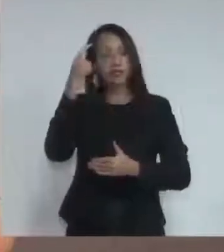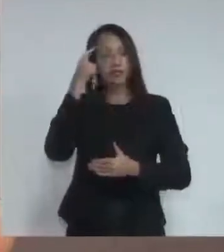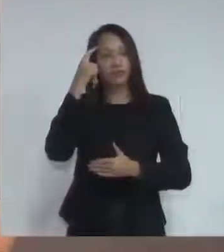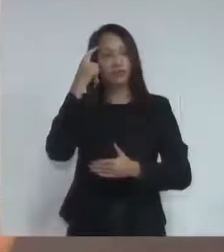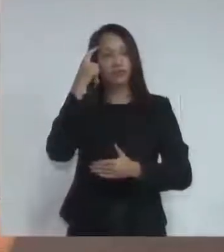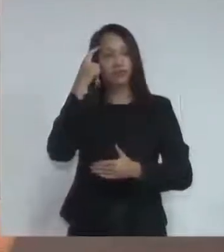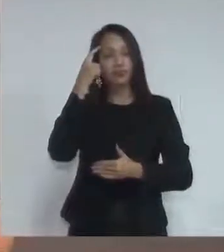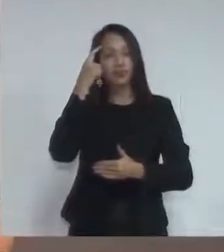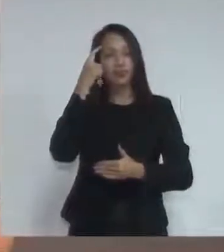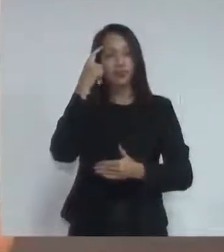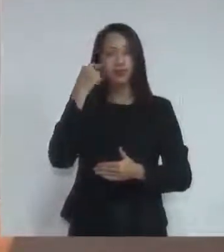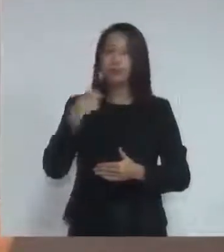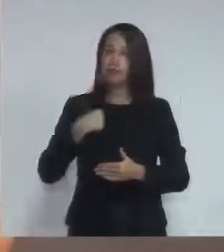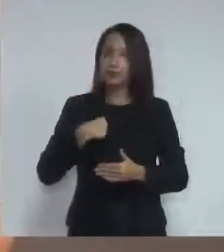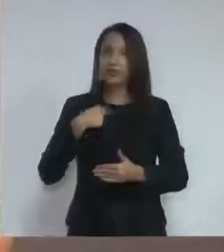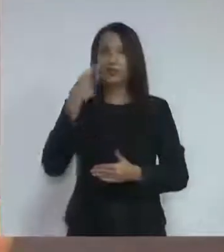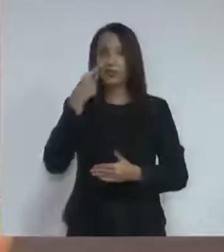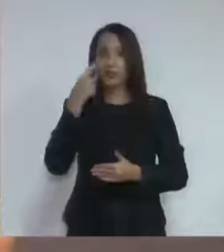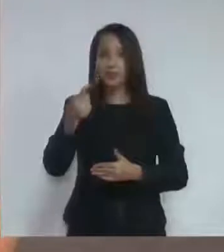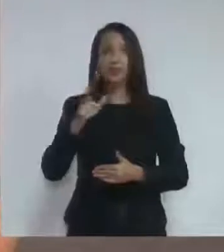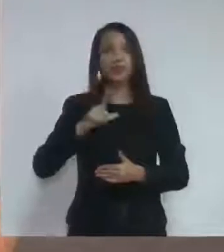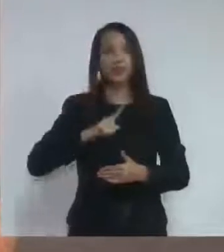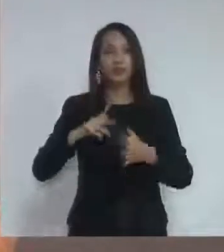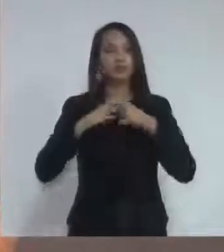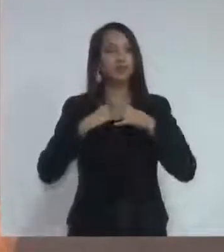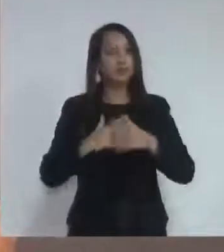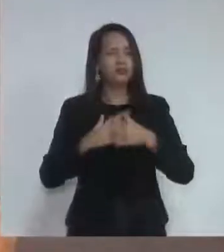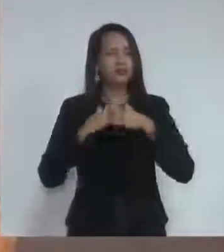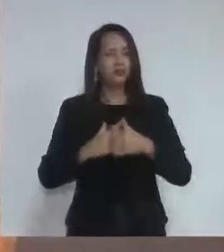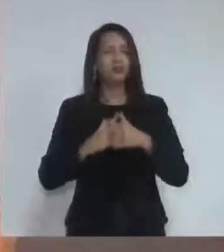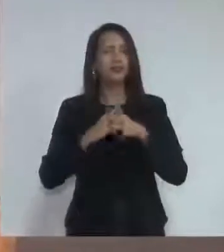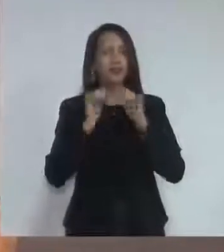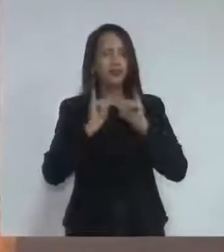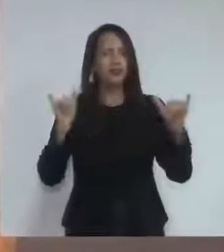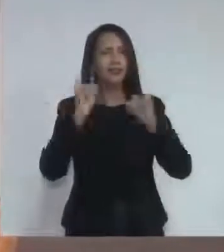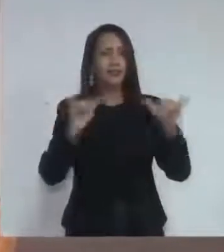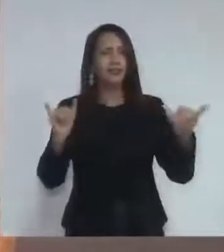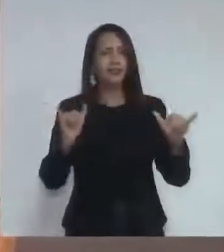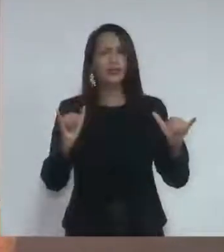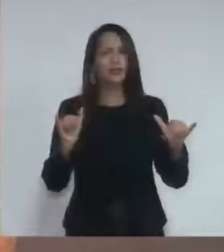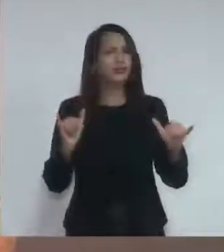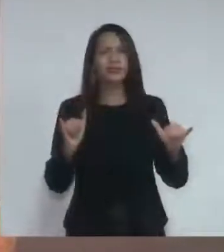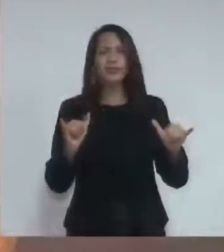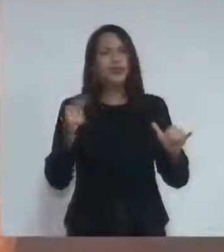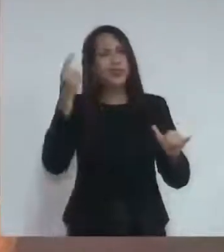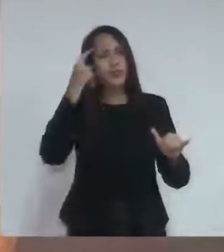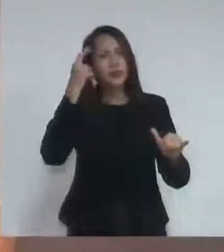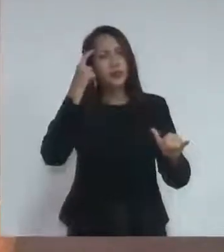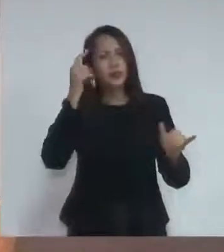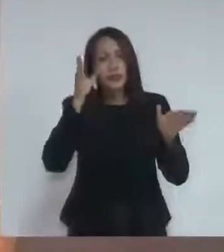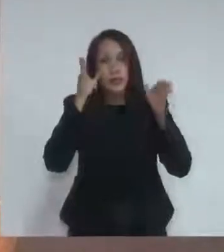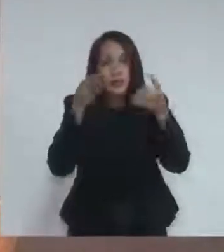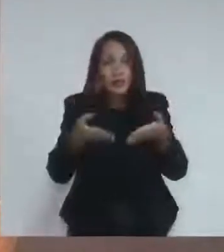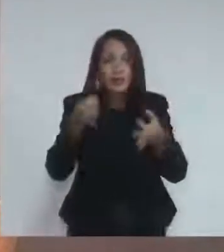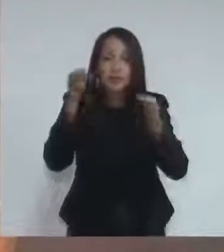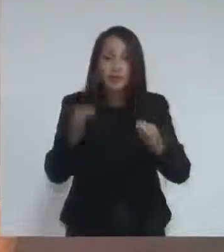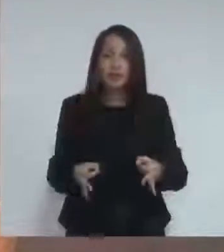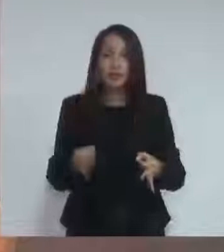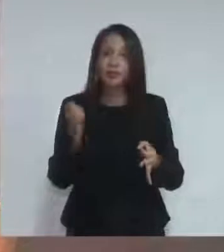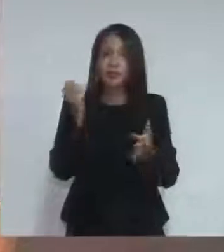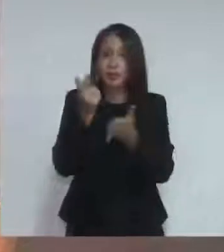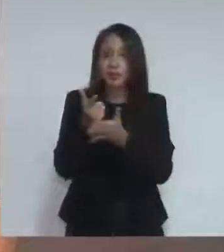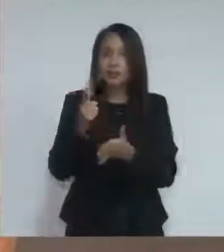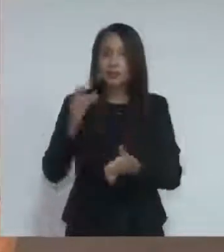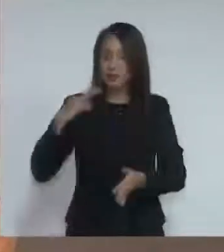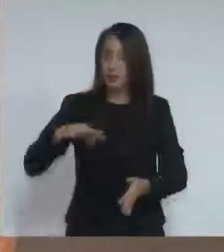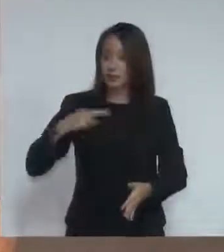gente vê, ou pelo menos eu, quando vejo essa confusão de informação, a gente não está nem atacando o ponto certo. Se está pagando